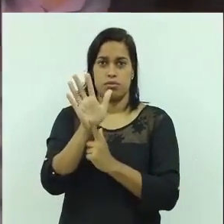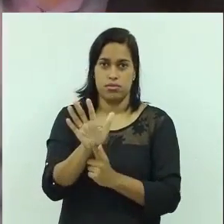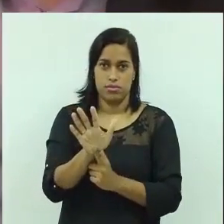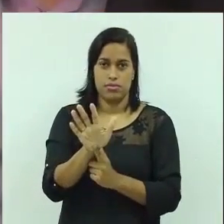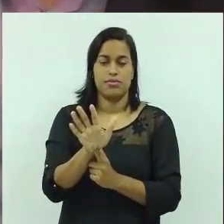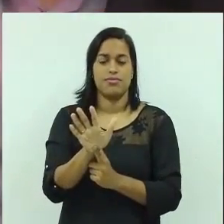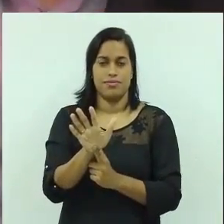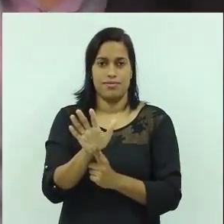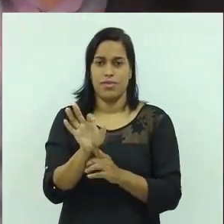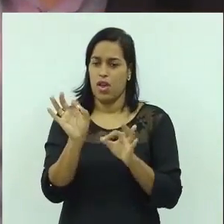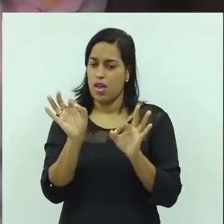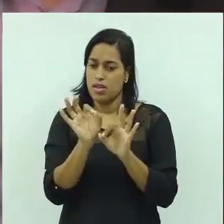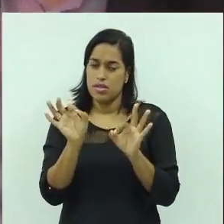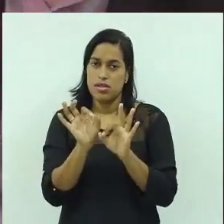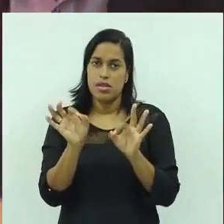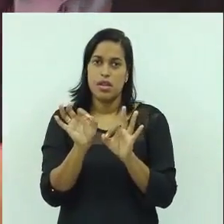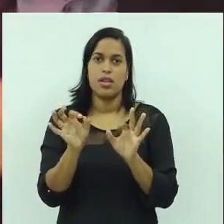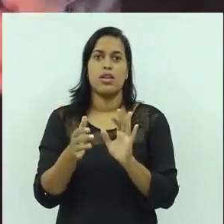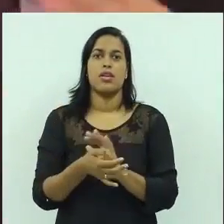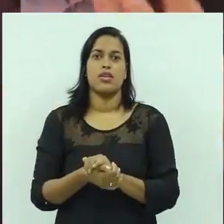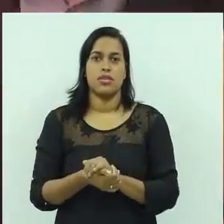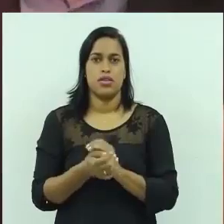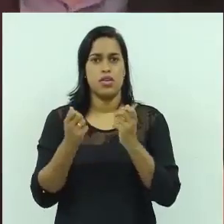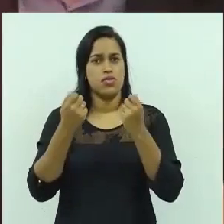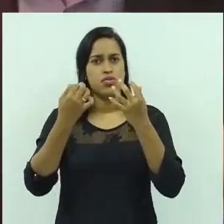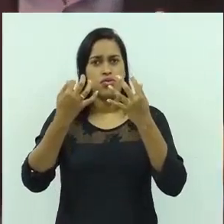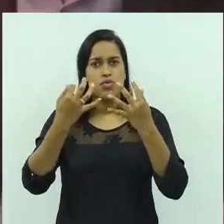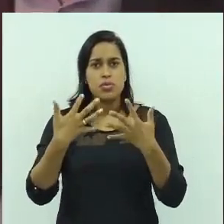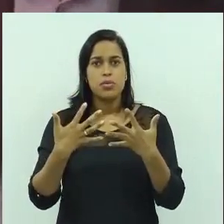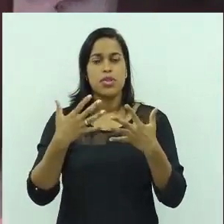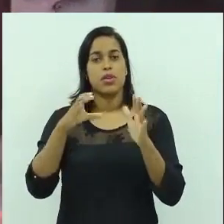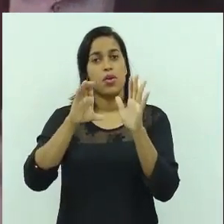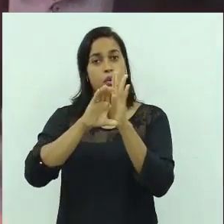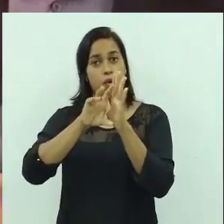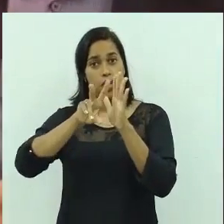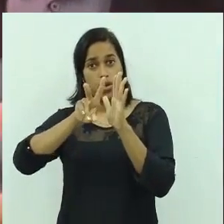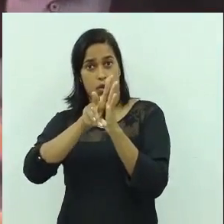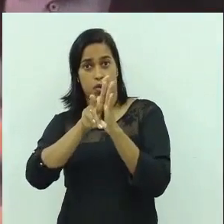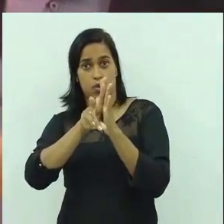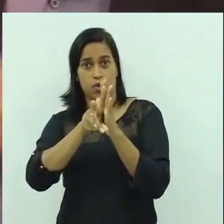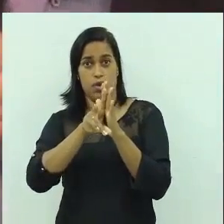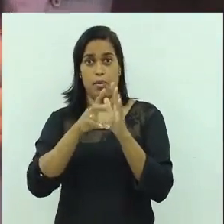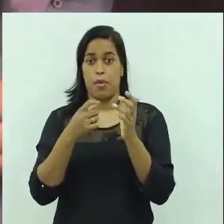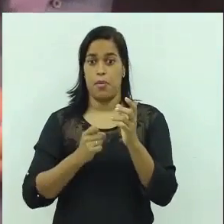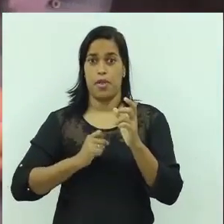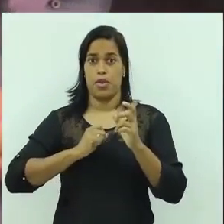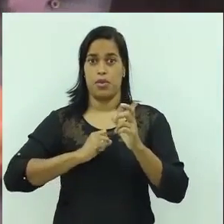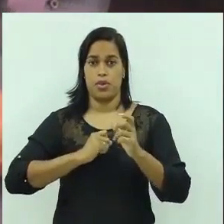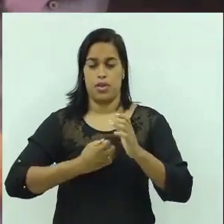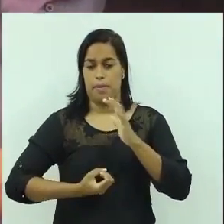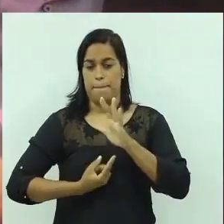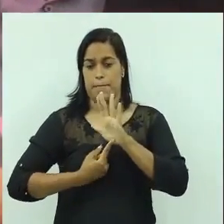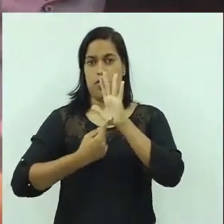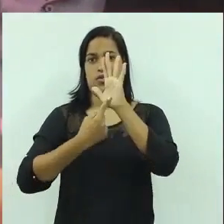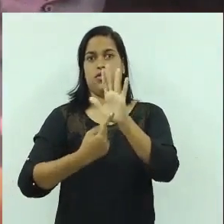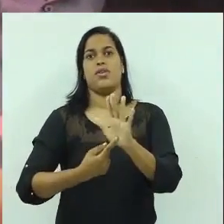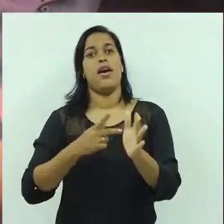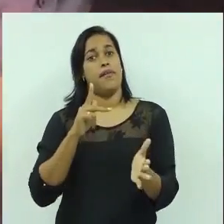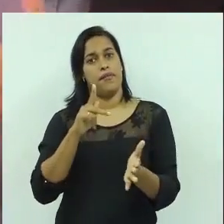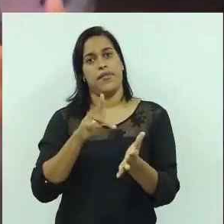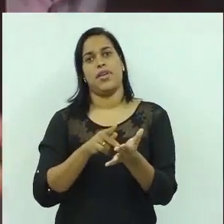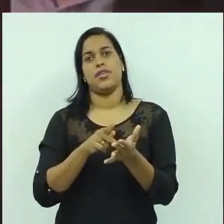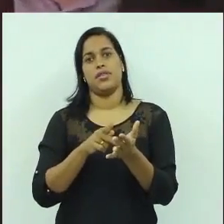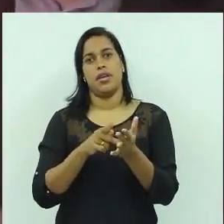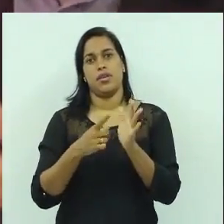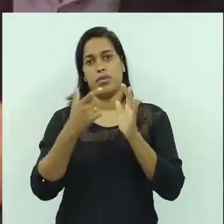sinal excelente, com o professor Silvio de Paula, falando sobre a questão. O currículo é um momento de expressar a minha realidade, o meu perfil